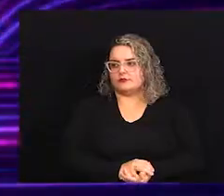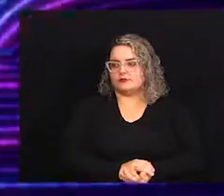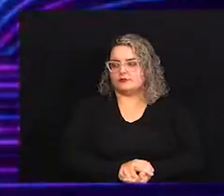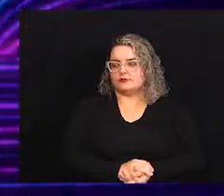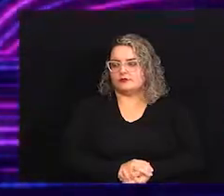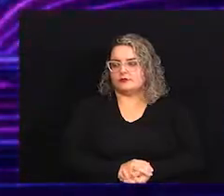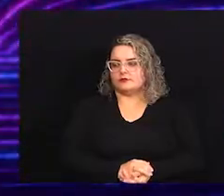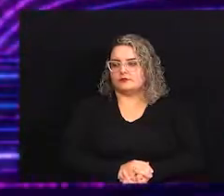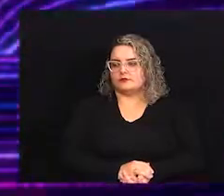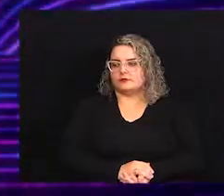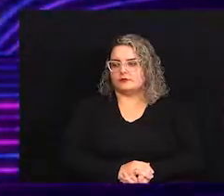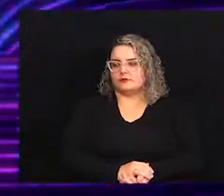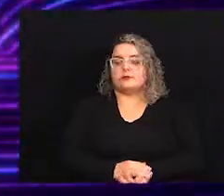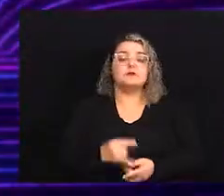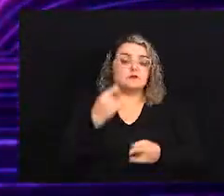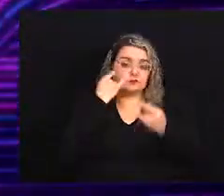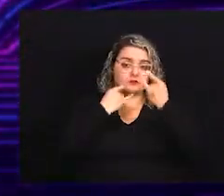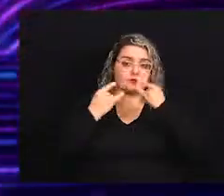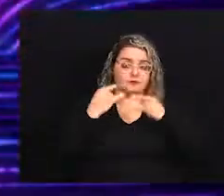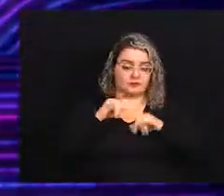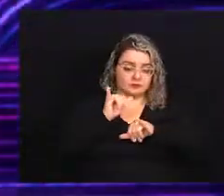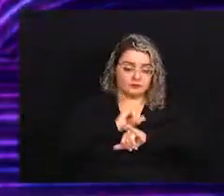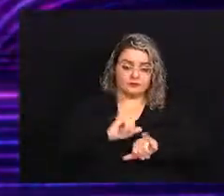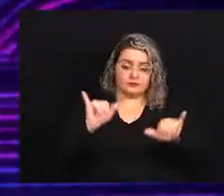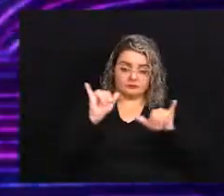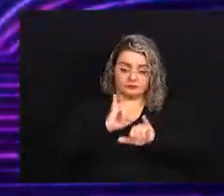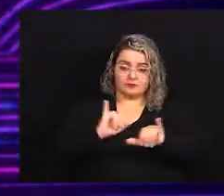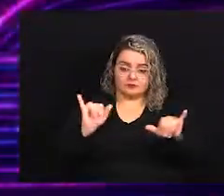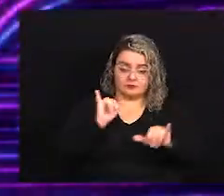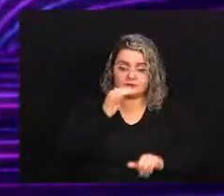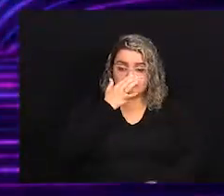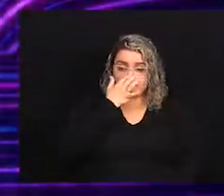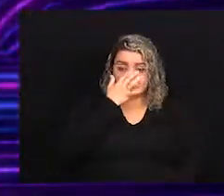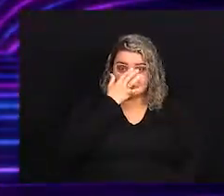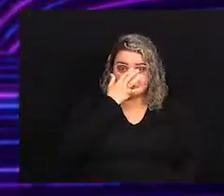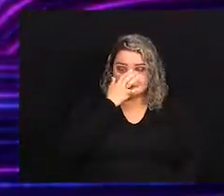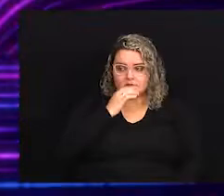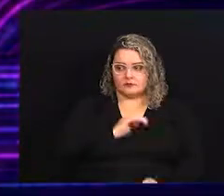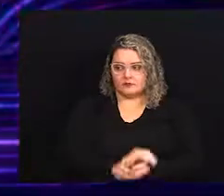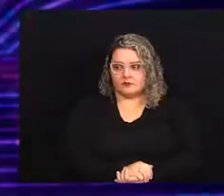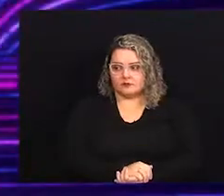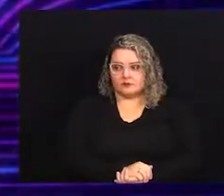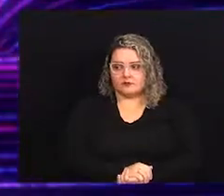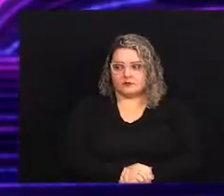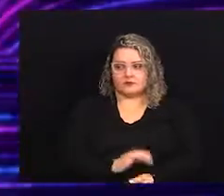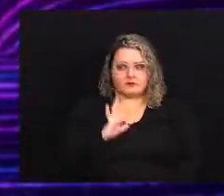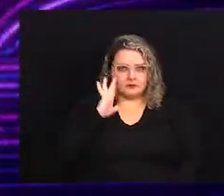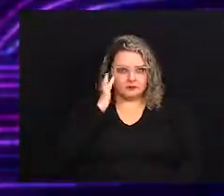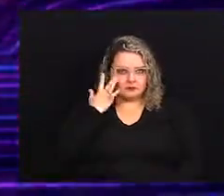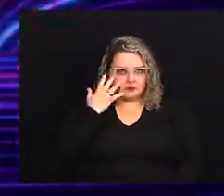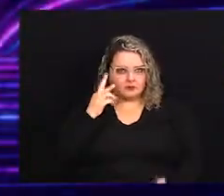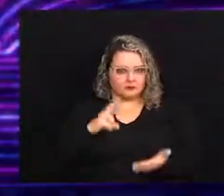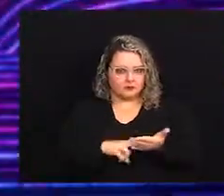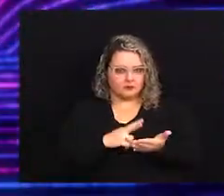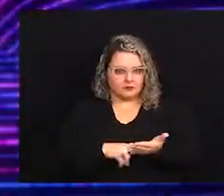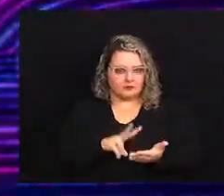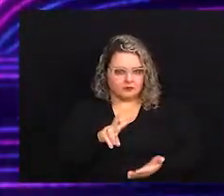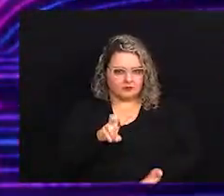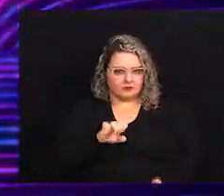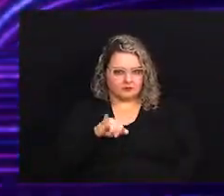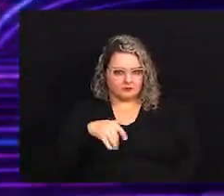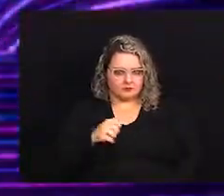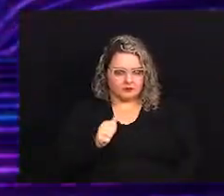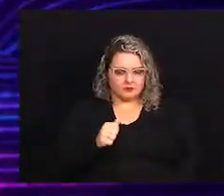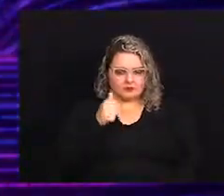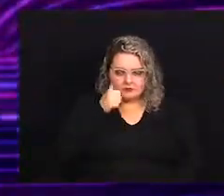Eu me inspirei numa reportagem, acho que saiu na Veja, sobre